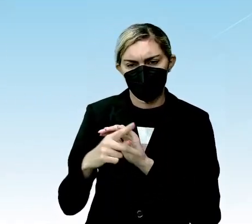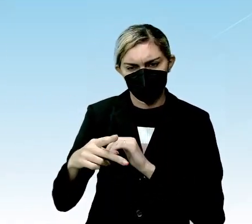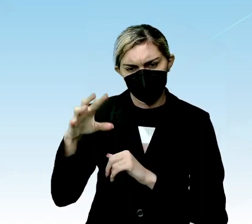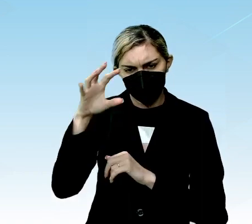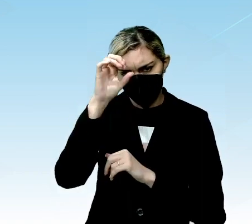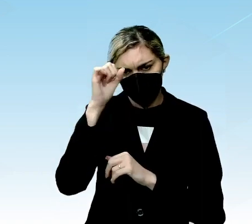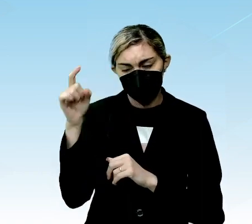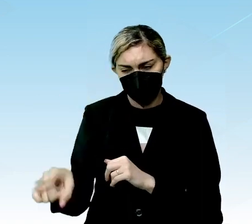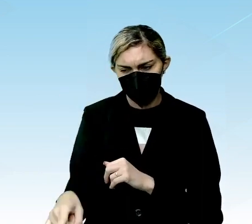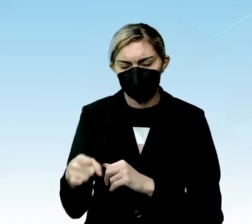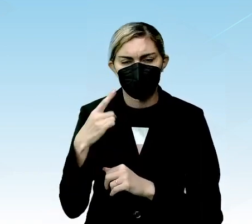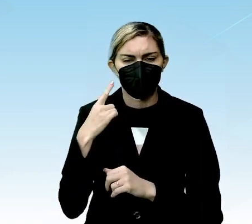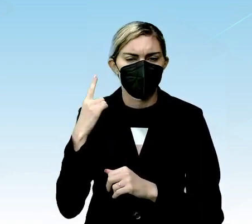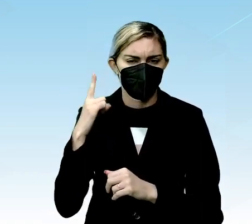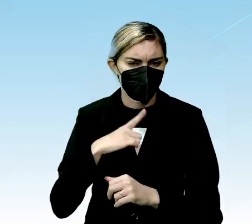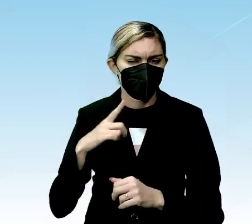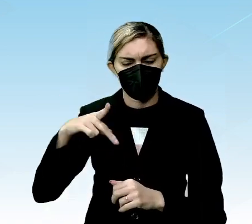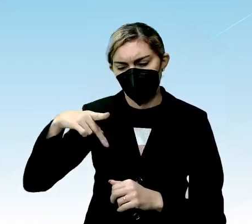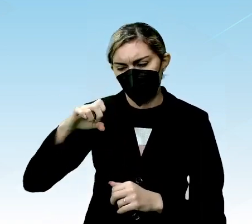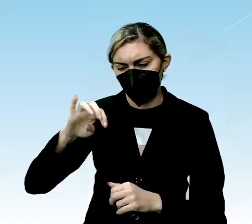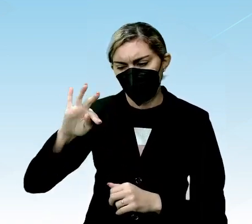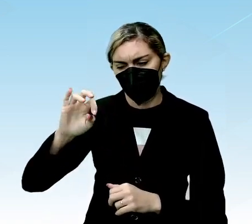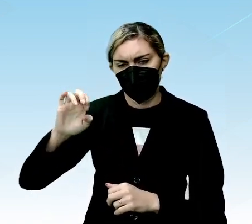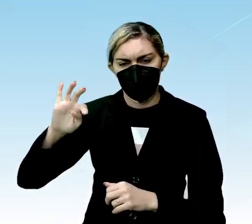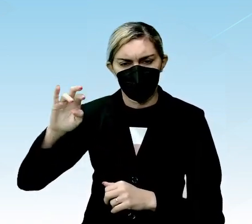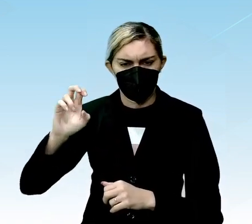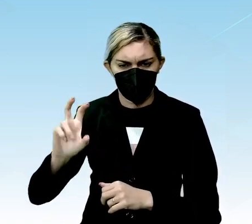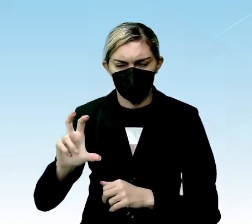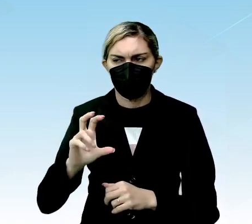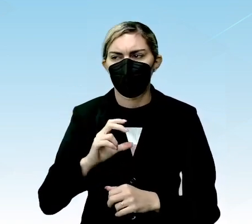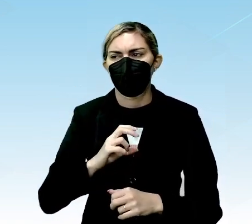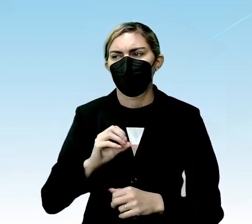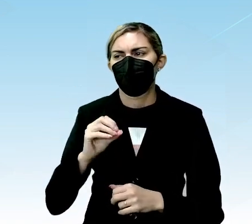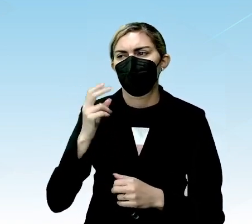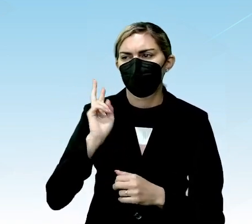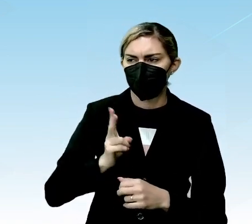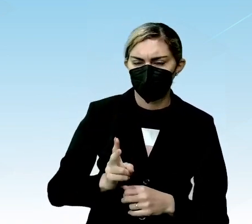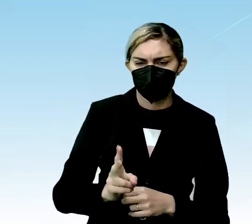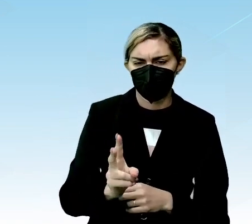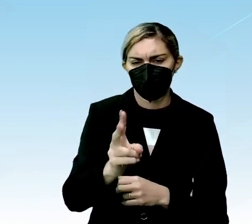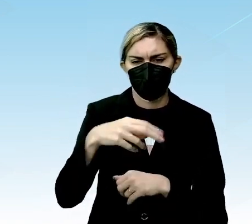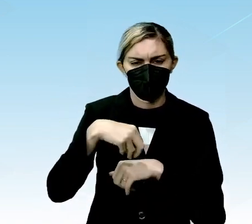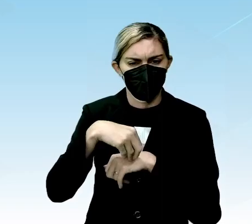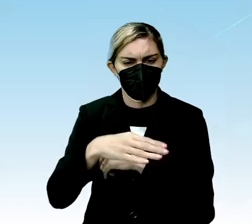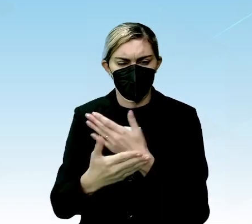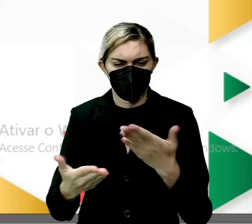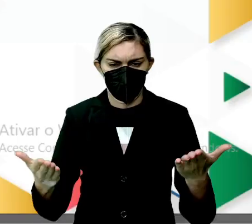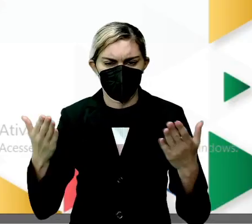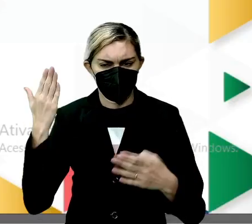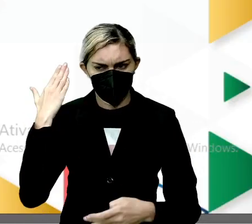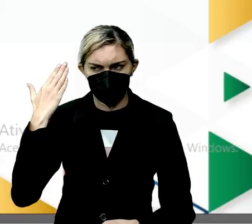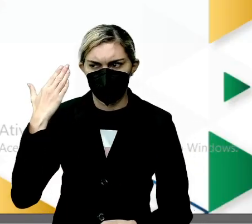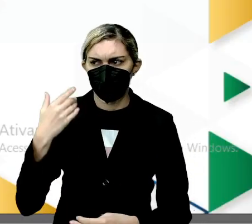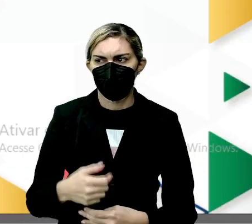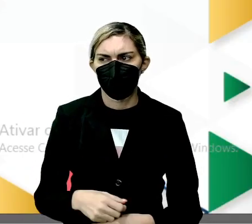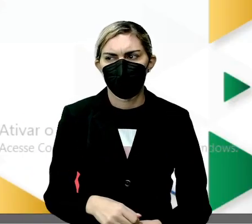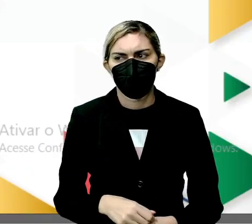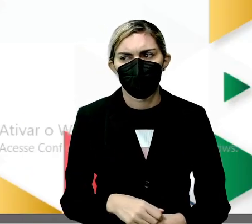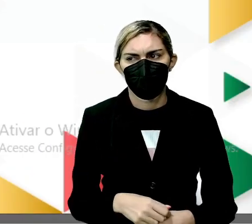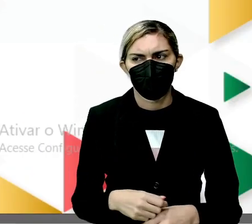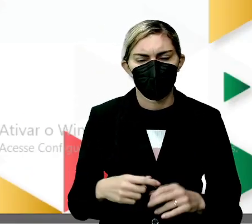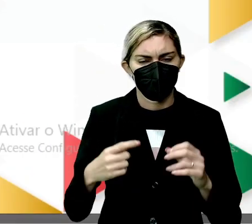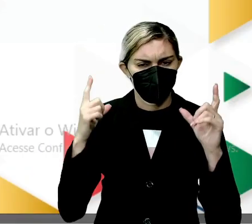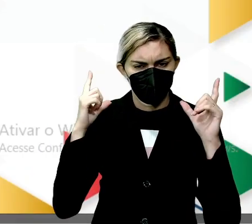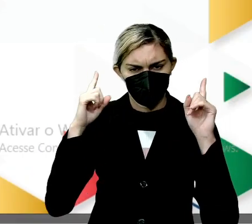Então, nesse caso aqui, Pentateuco 5. E vamos caminhando. Trago para vocês, olhem aí, certo? Na